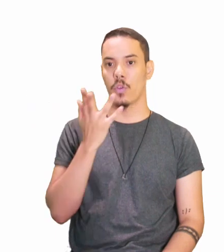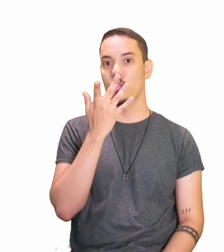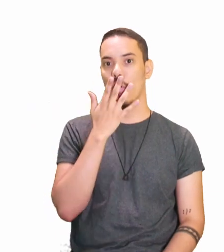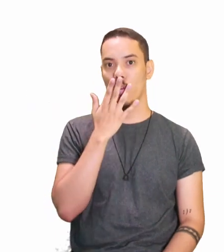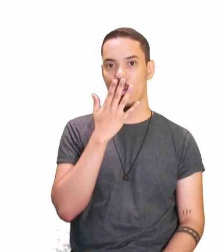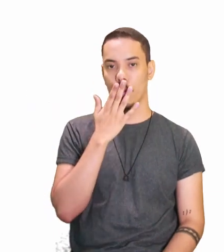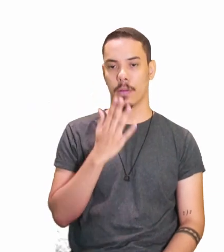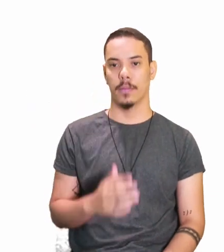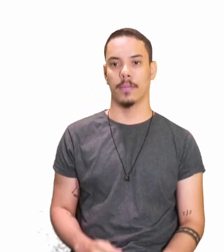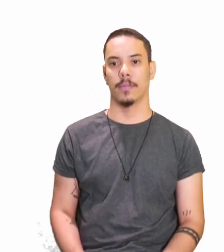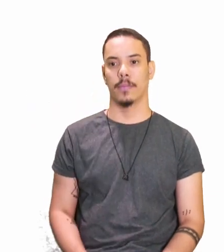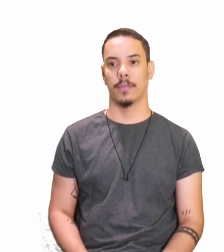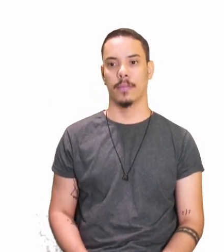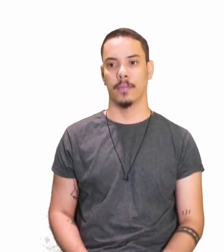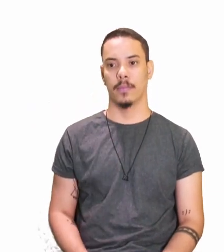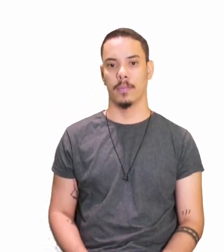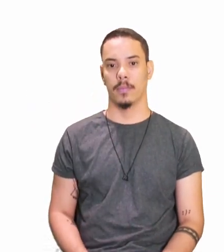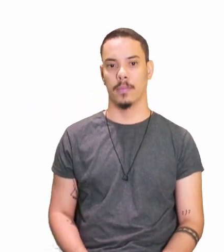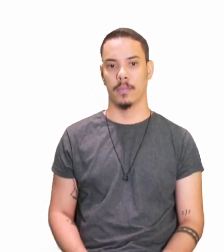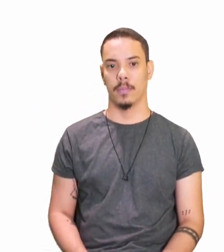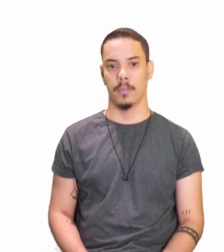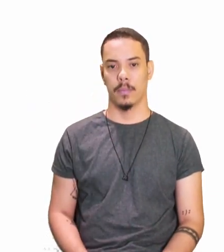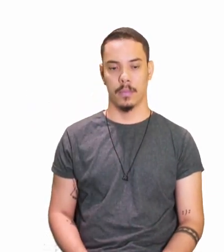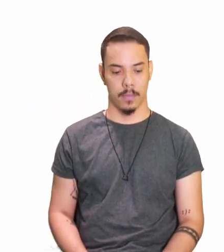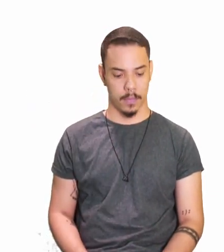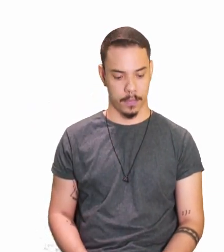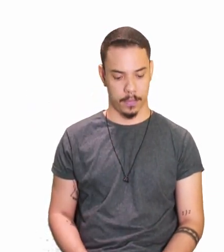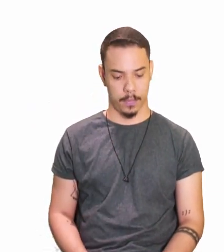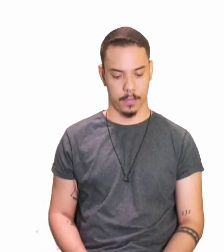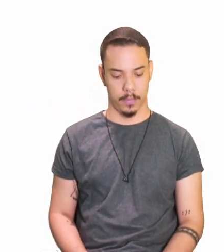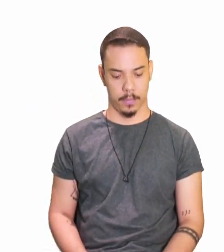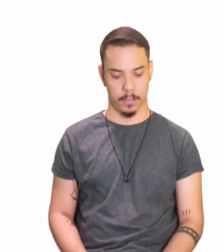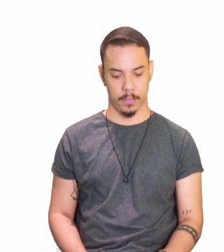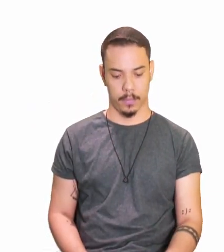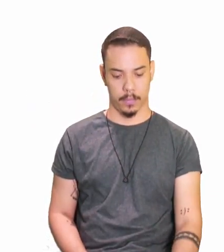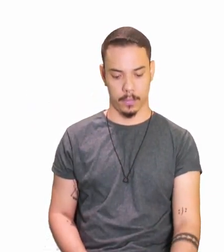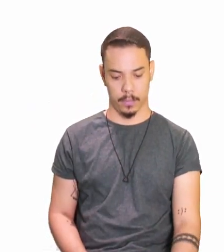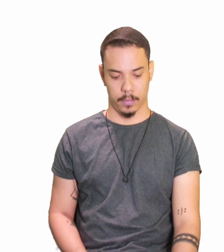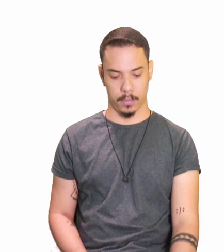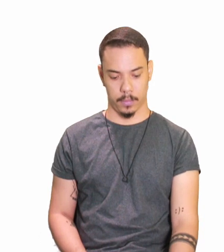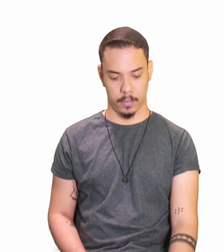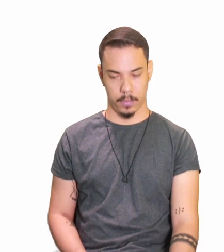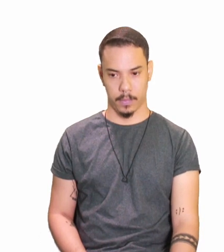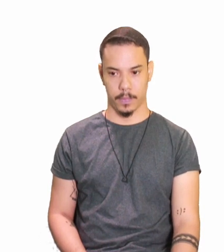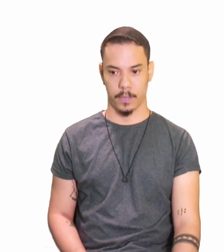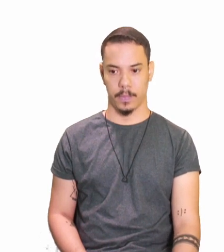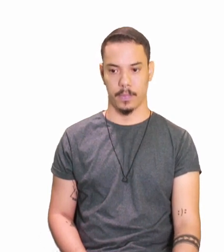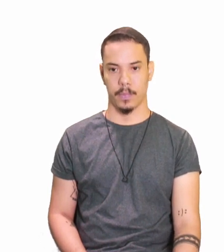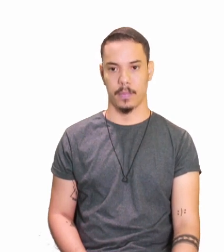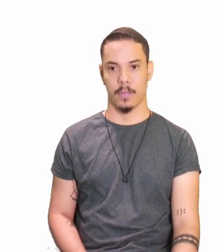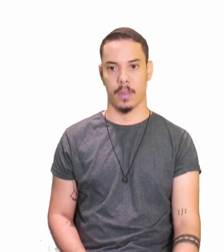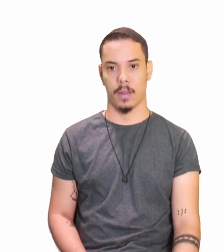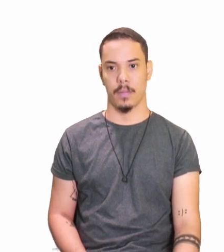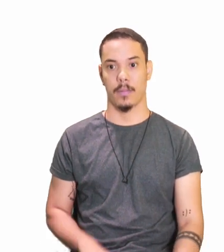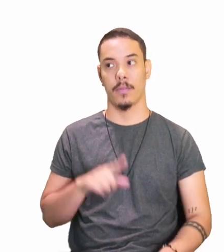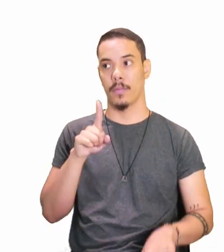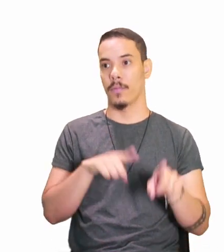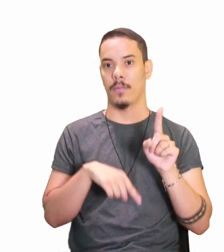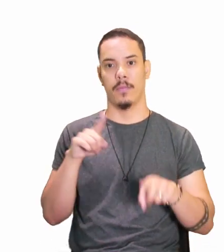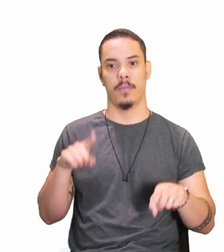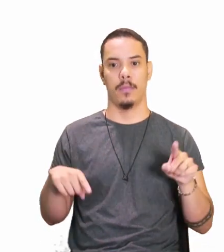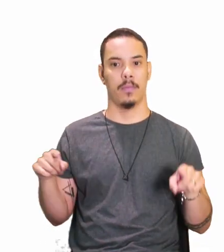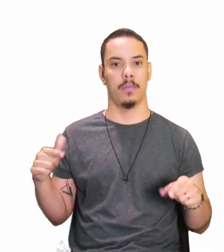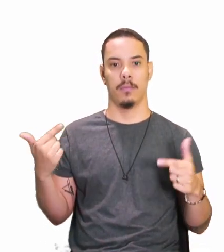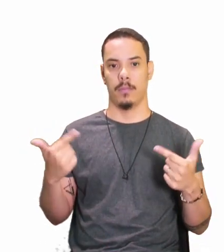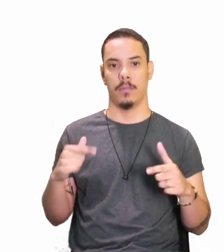azul celeste, azul terrestre, azul pavão, azul turquesa são invariáveis, porque